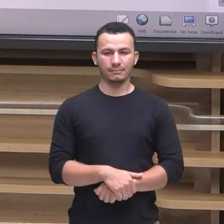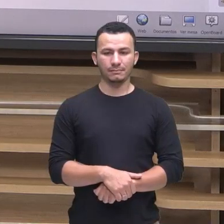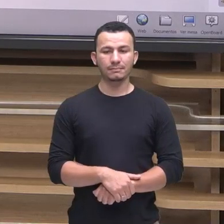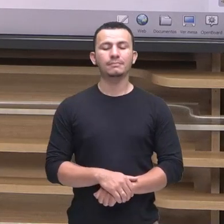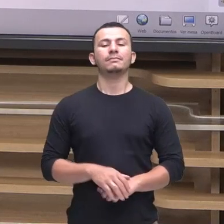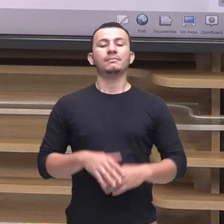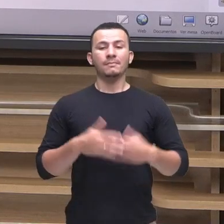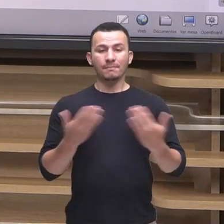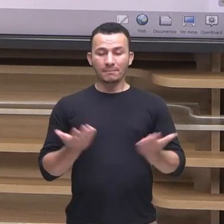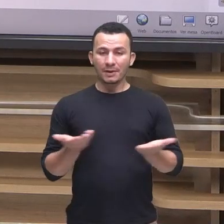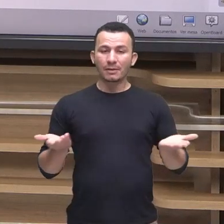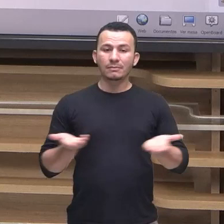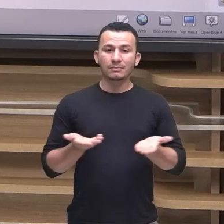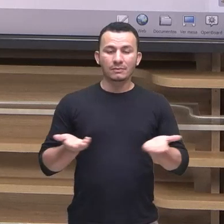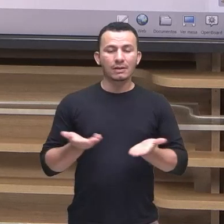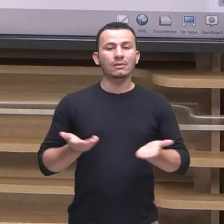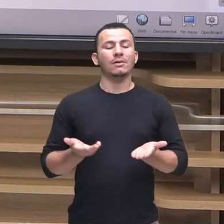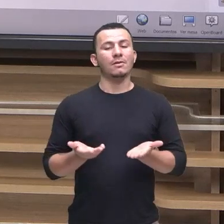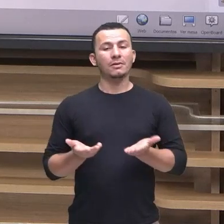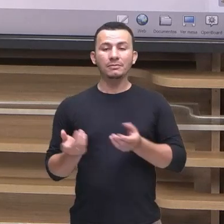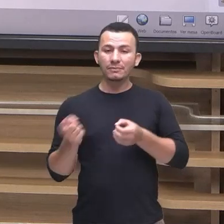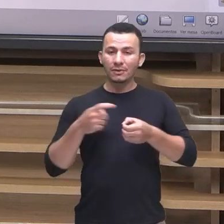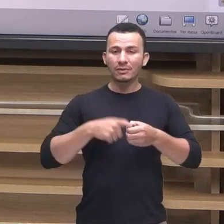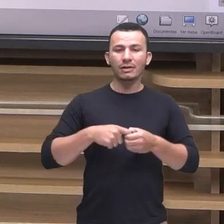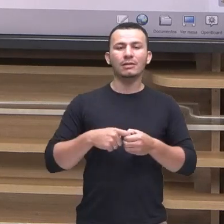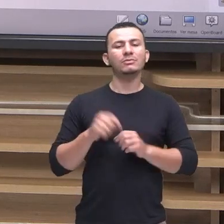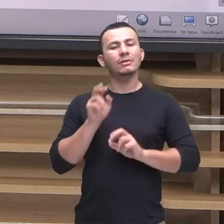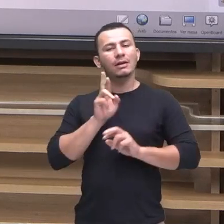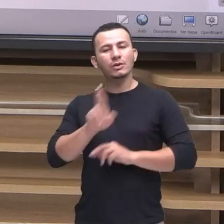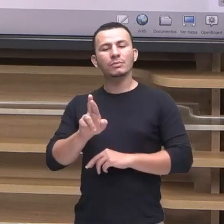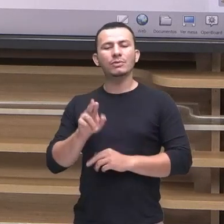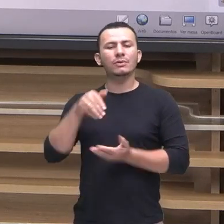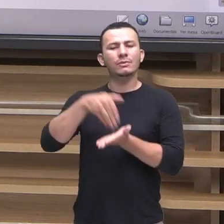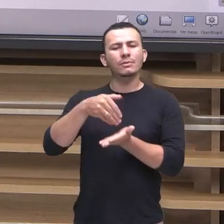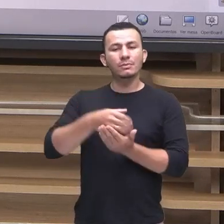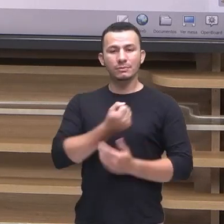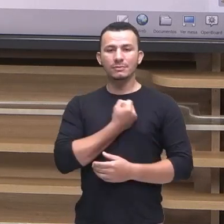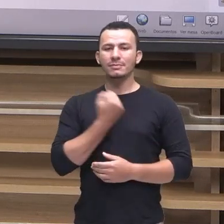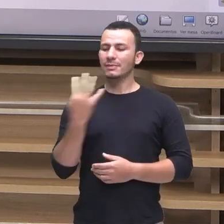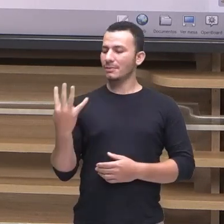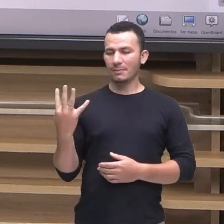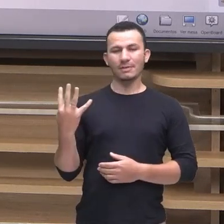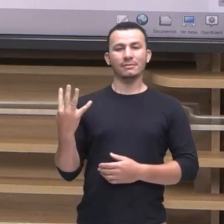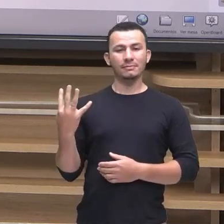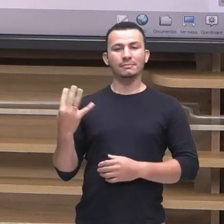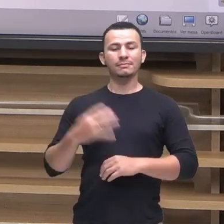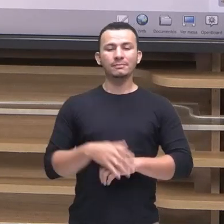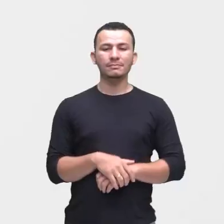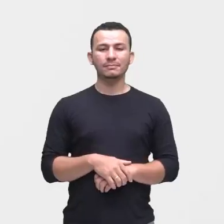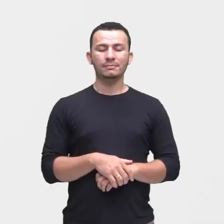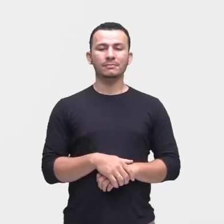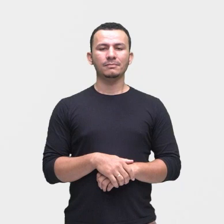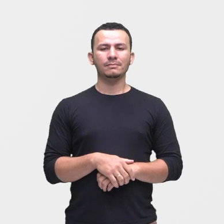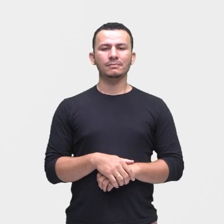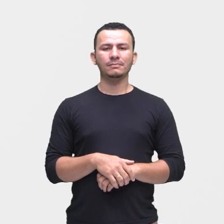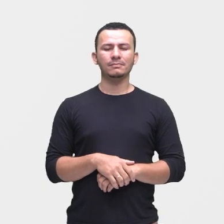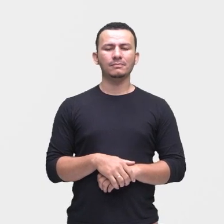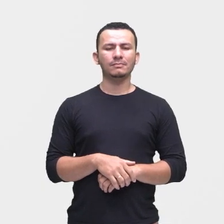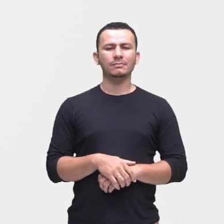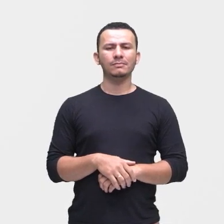Muito bem, estamos agora de volta aqui para respondermos a última questão, né? A quarta questão. Vamos relembrar